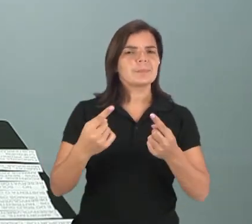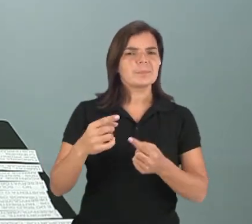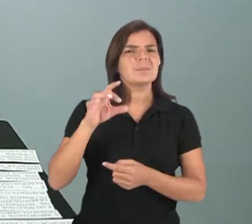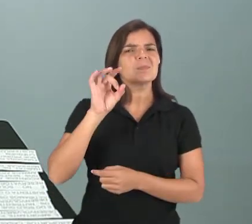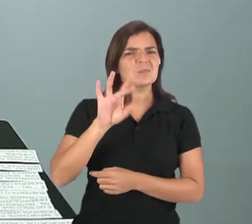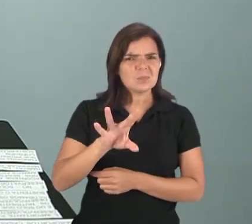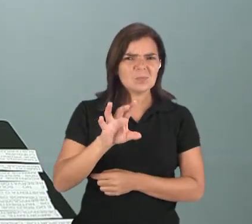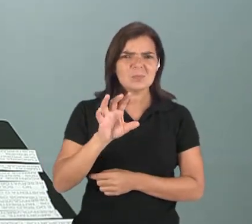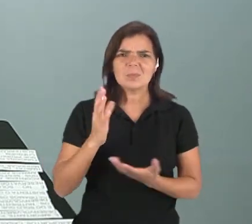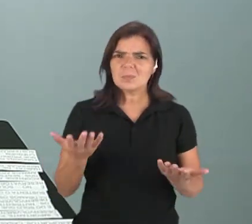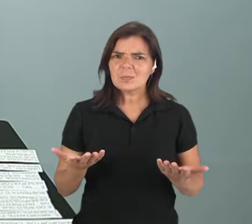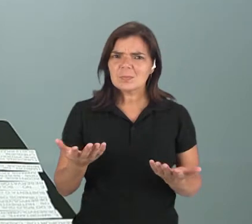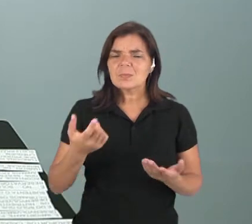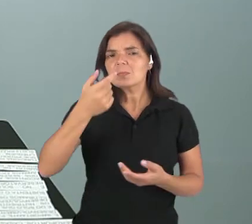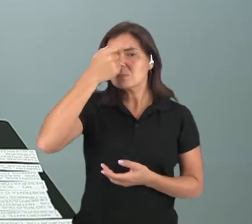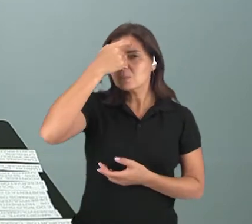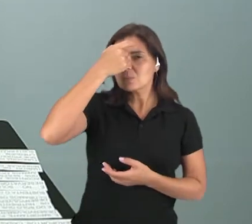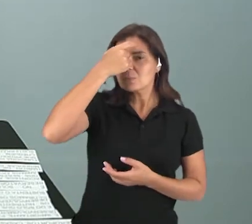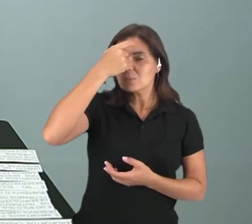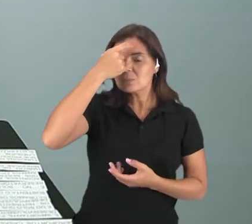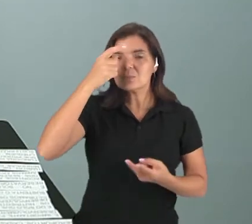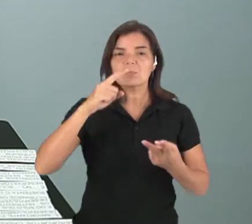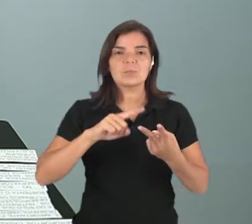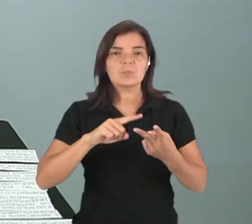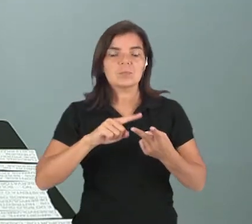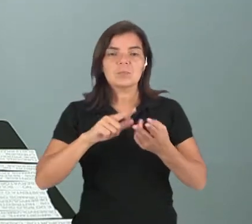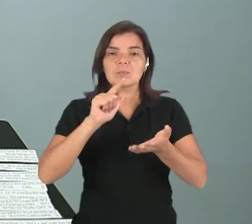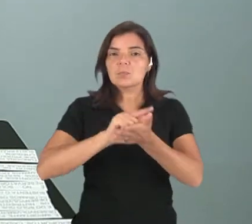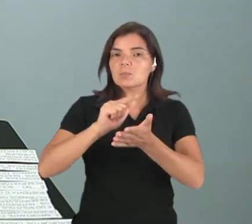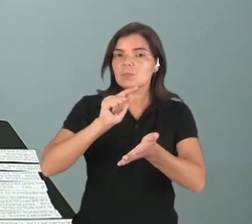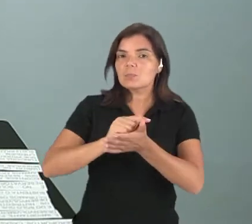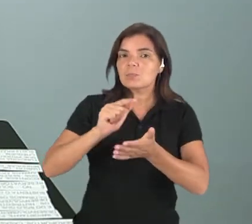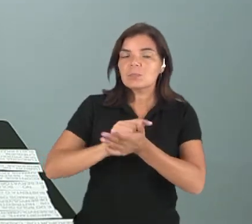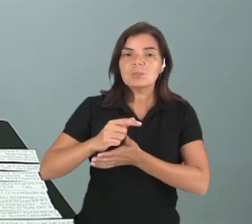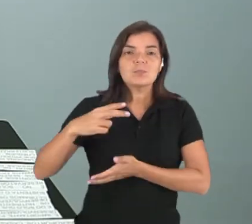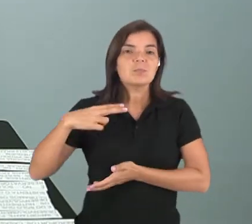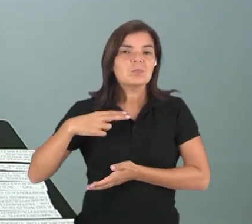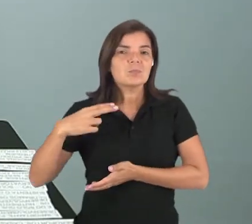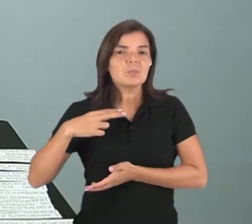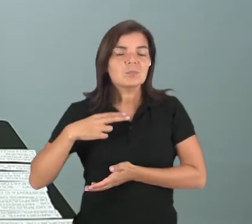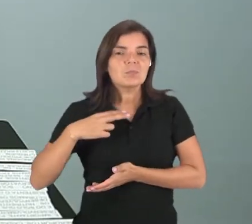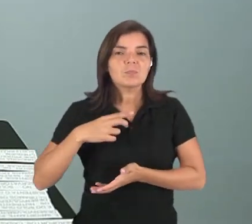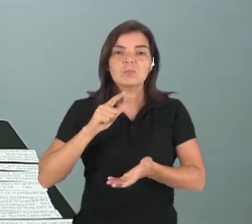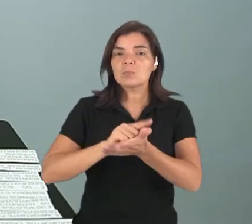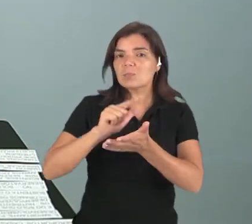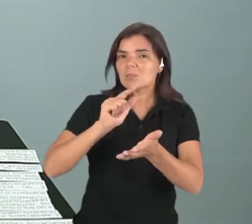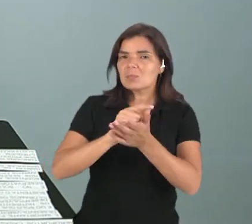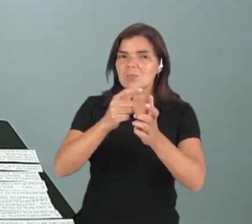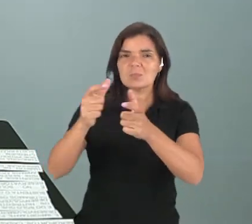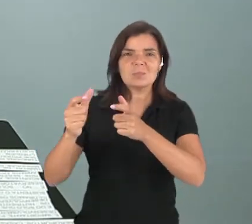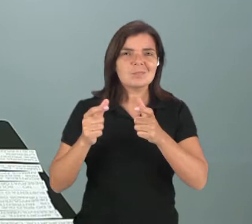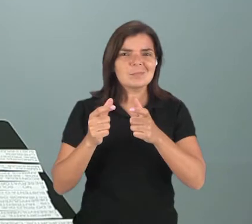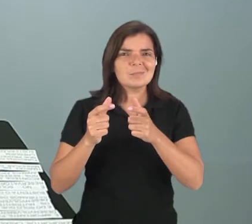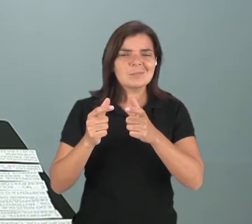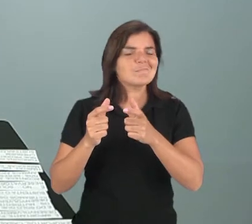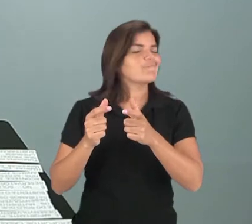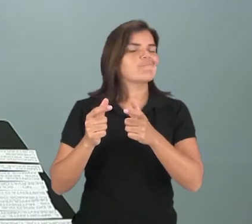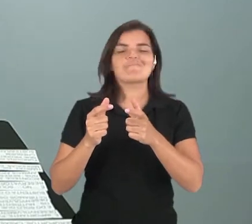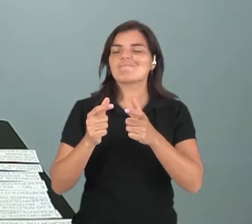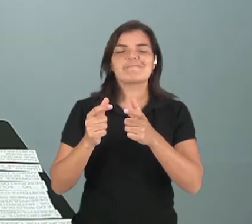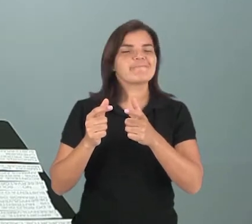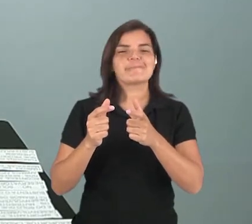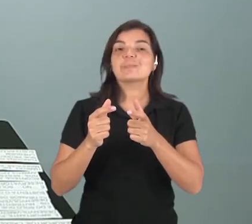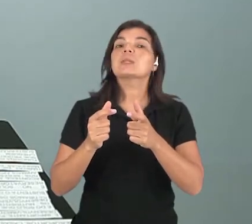só isso? Para o nosso organismo, para a nossa higiene pessoal, higiene dos ambientes? Não,